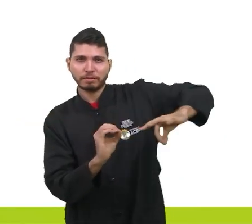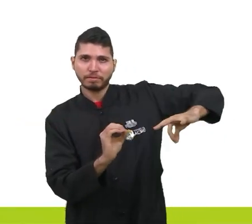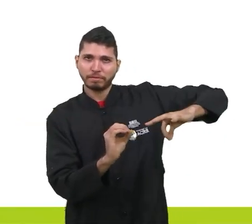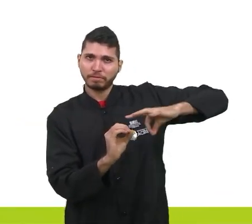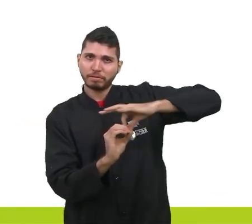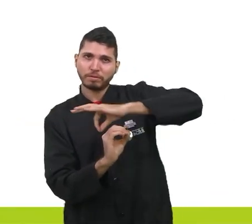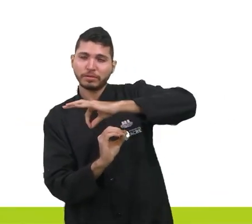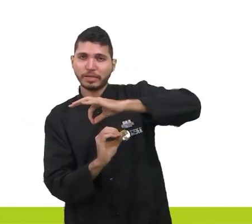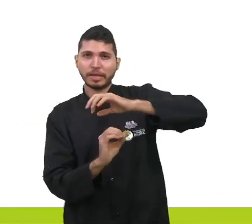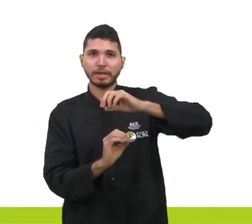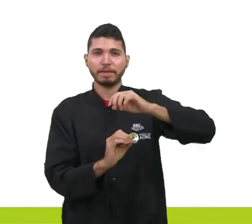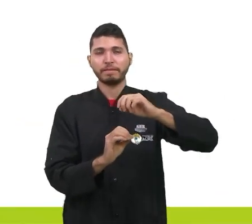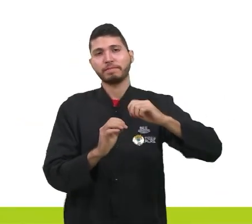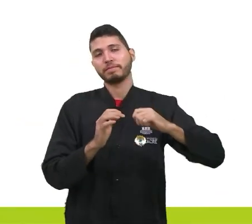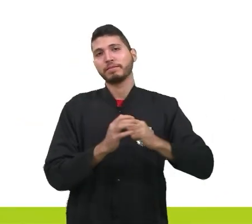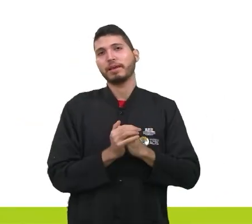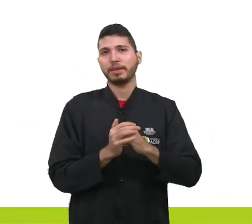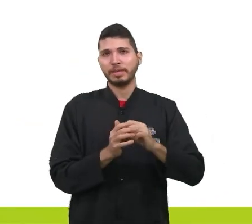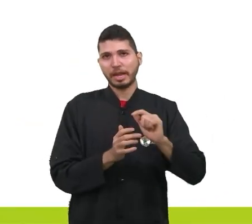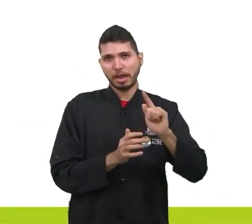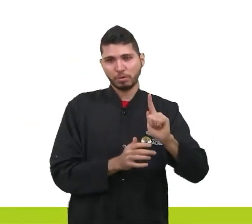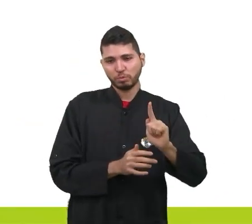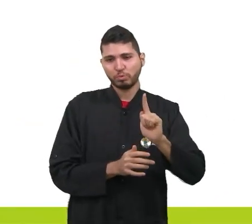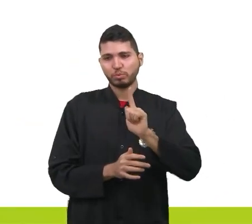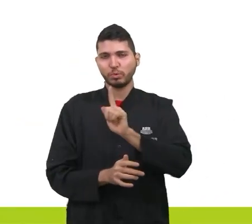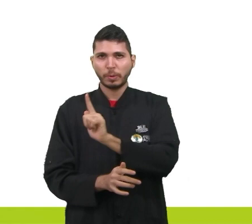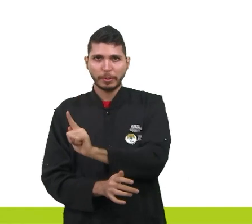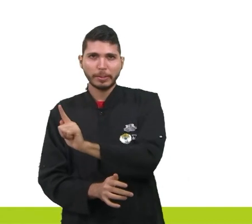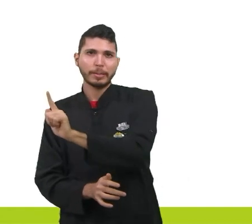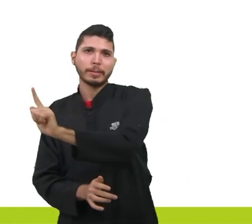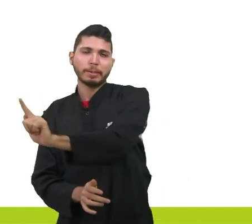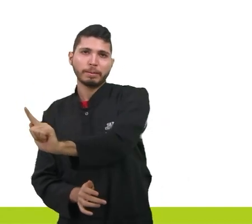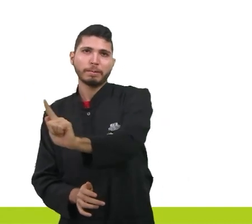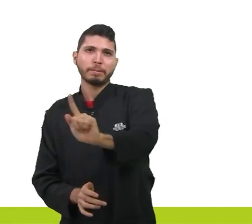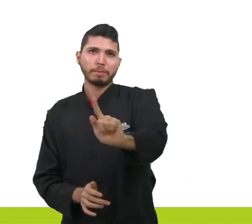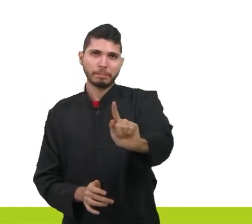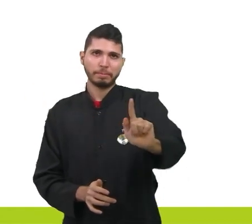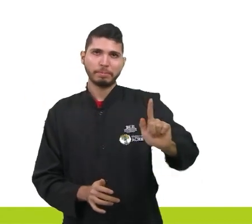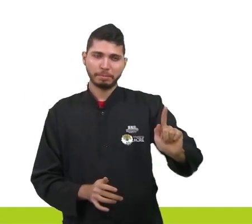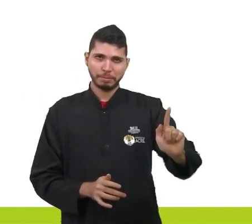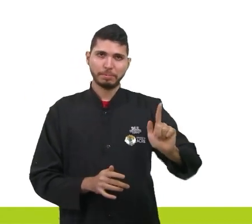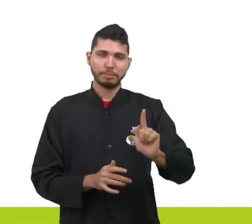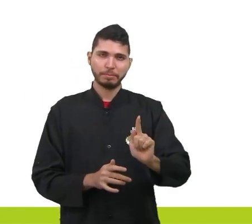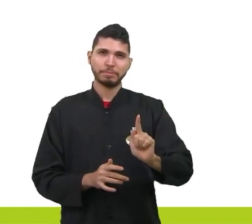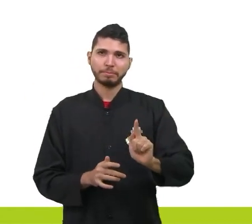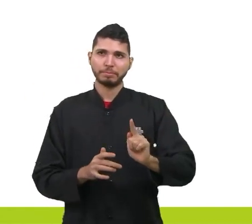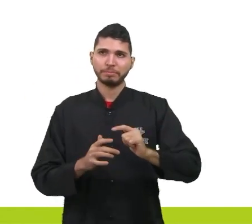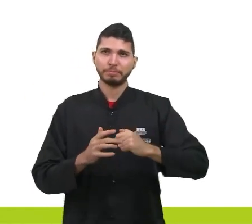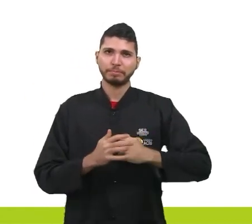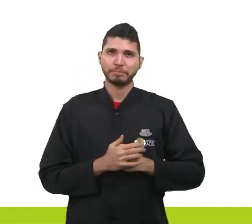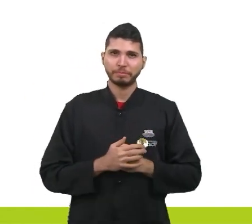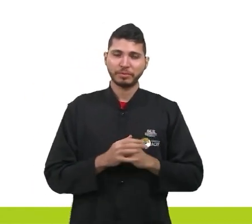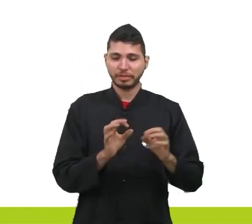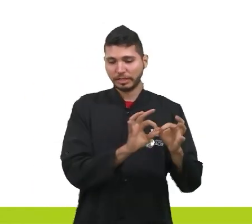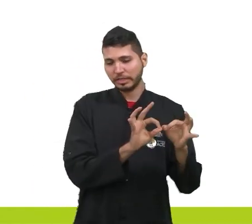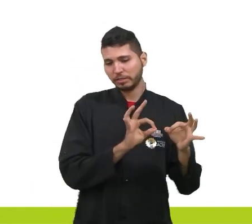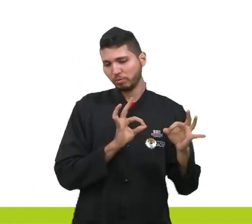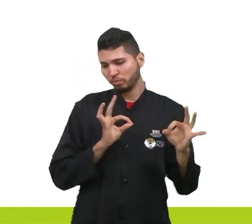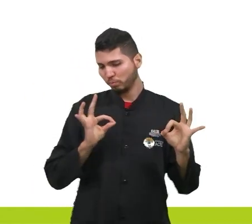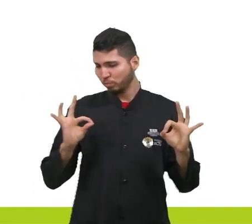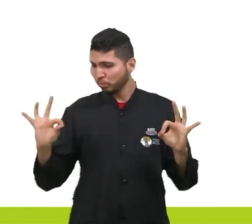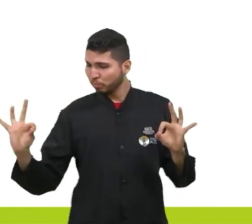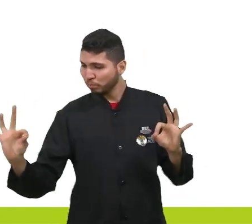a altitude é justamente, tá? Observem aqui a imagem. A altitude é justamente, ó,